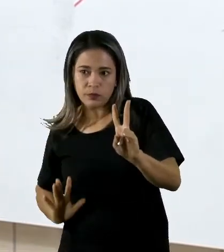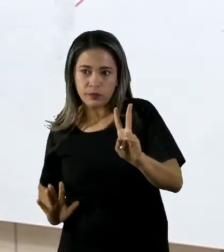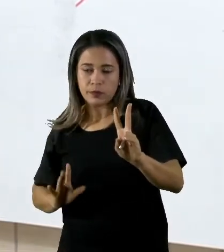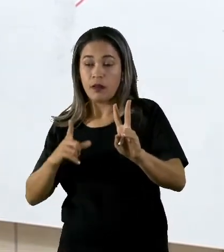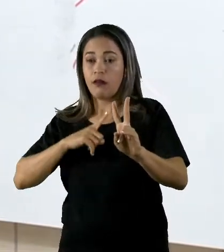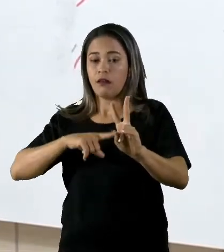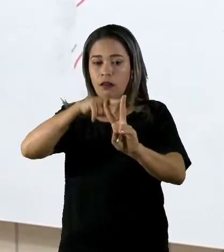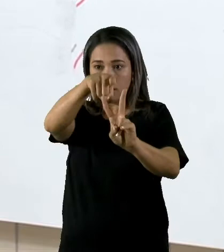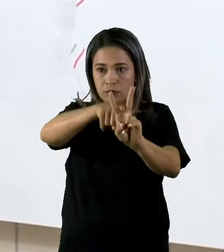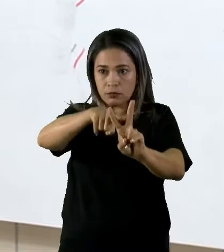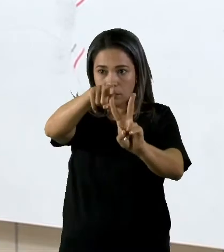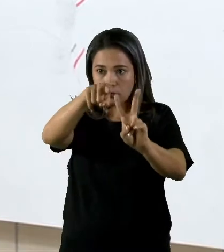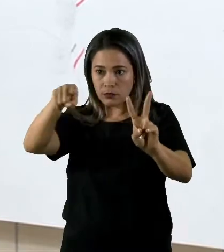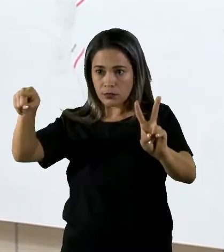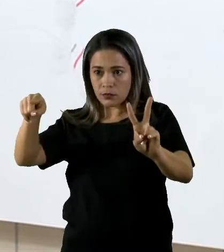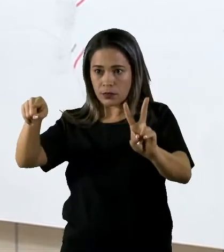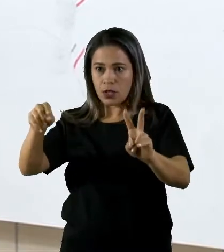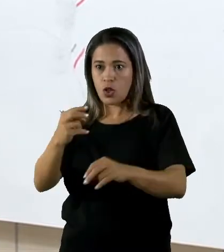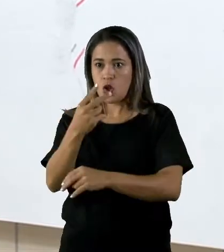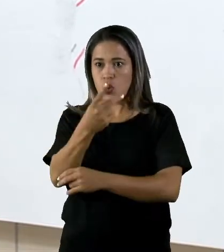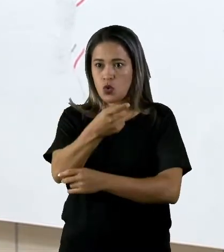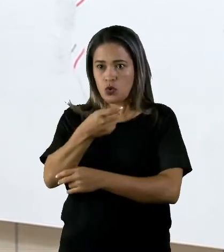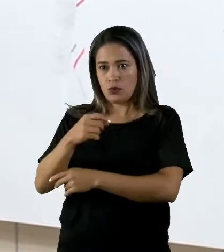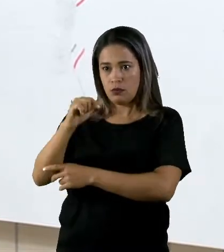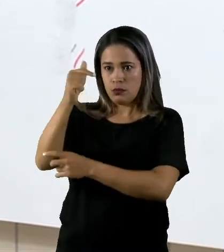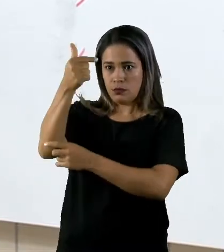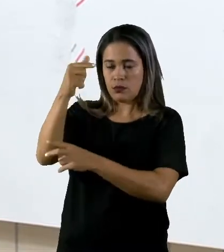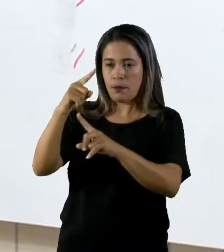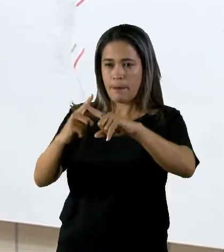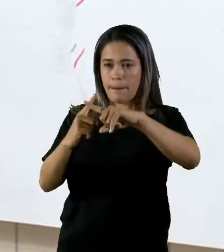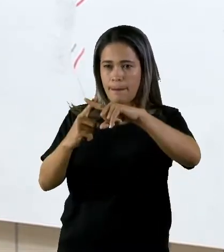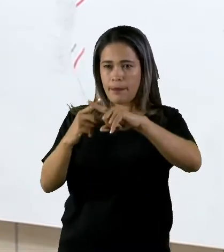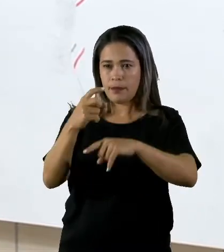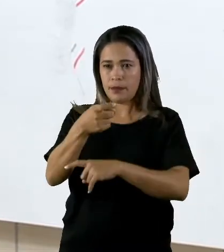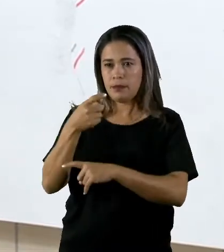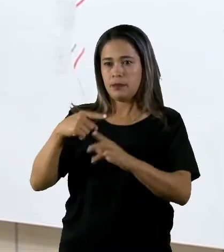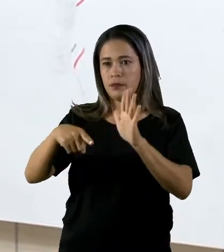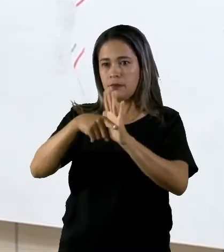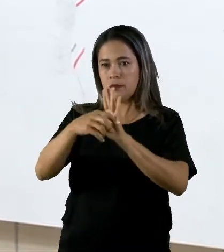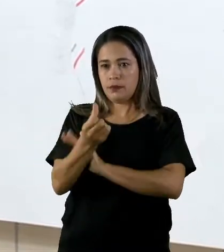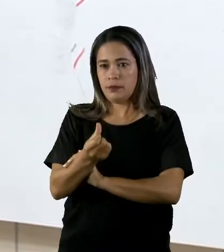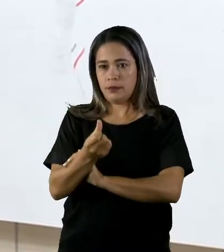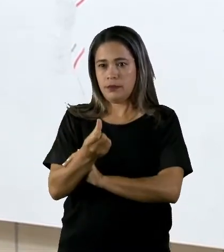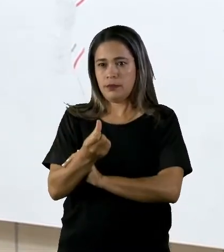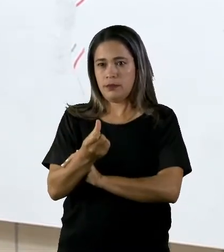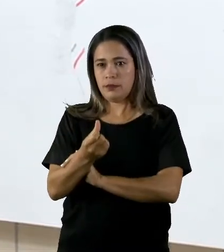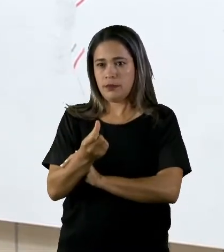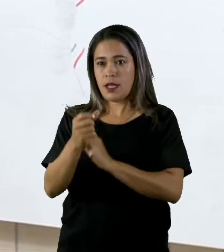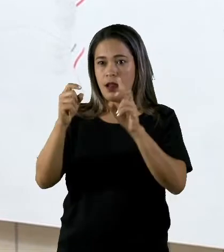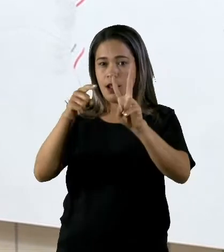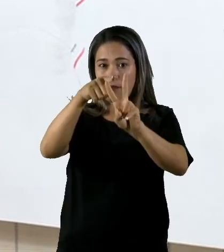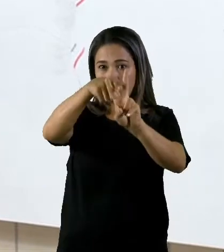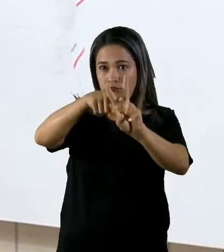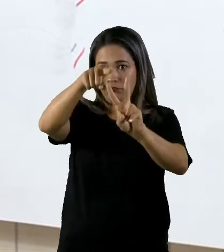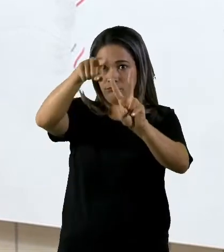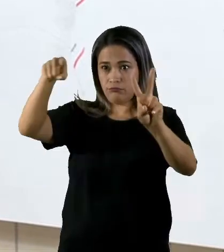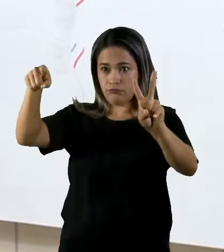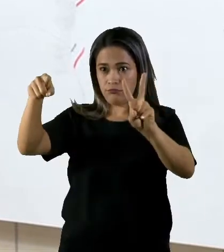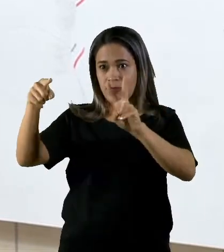raiz quadrada de 2x ao quadrado, mais x menos 6. Essa raiz está igualada a x mais